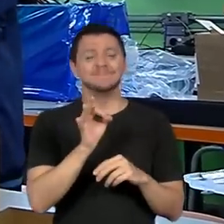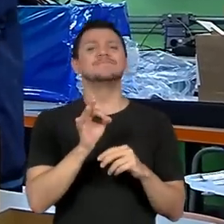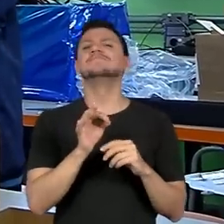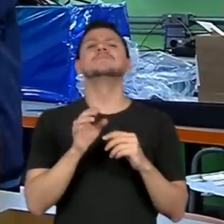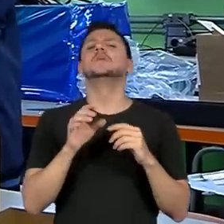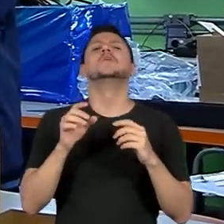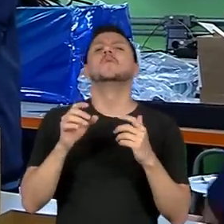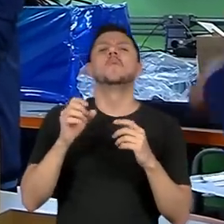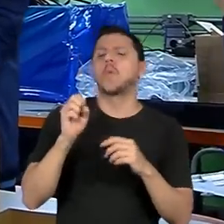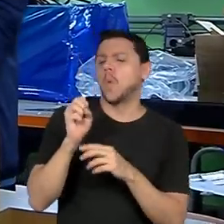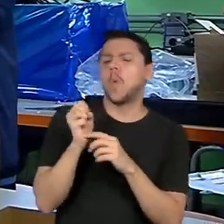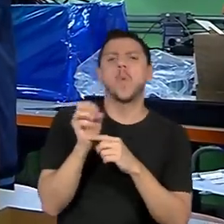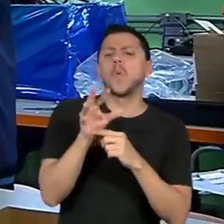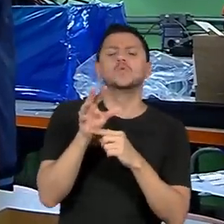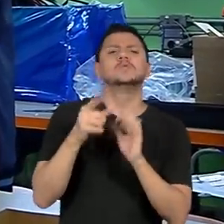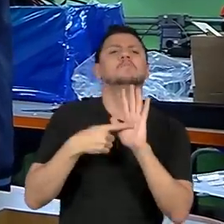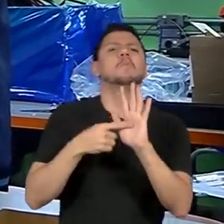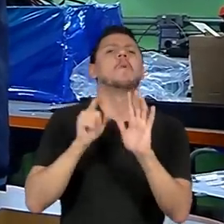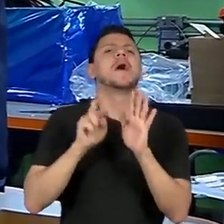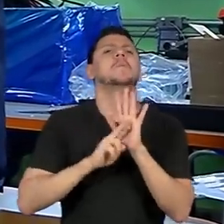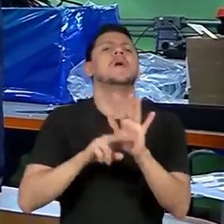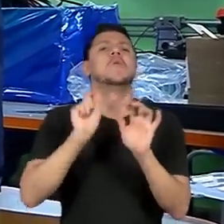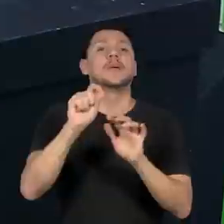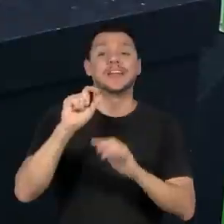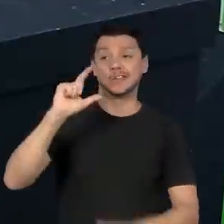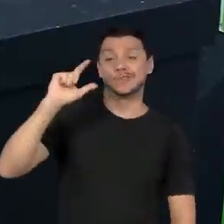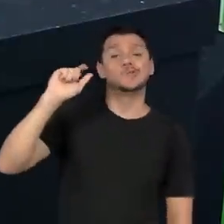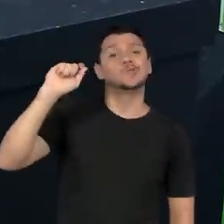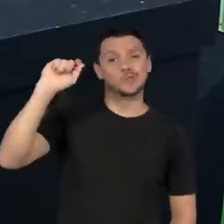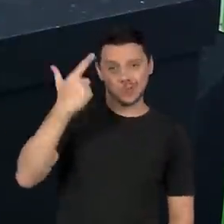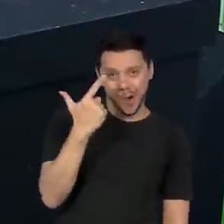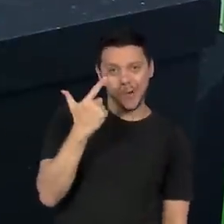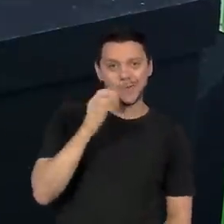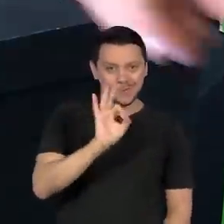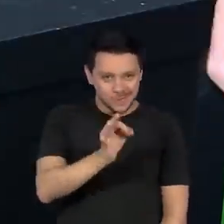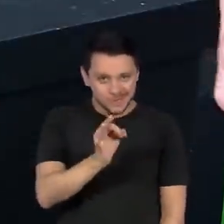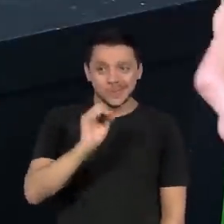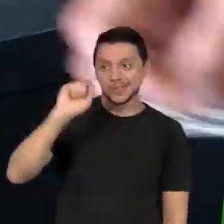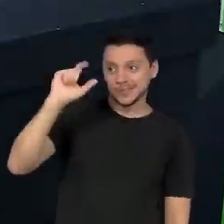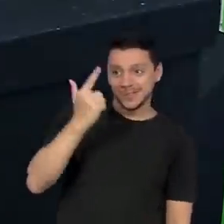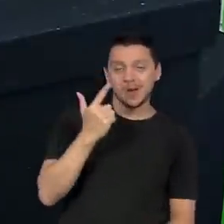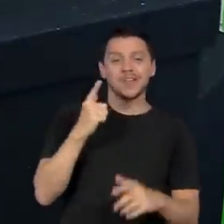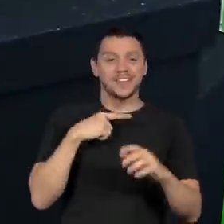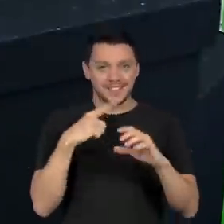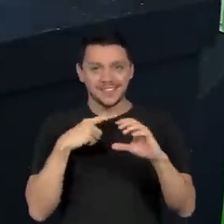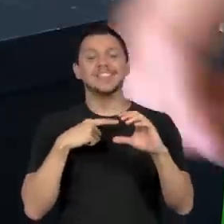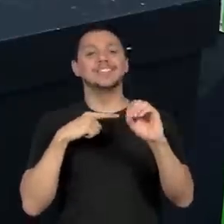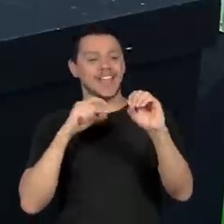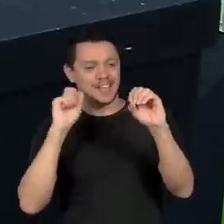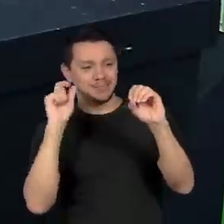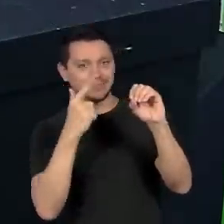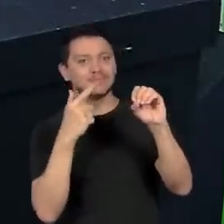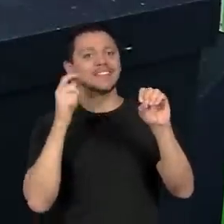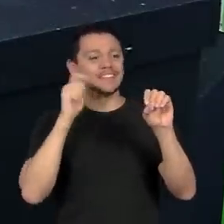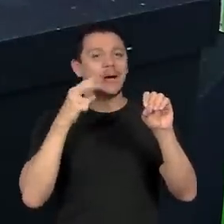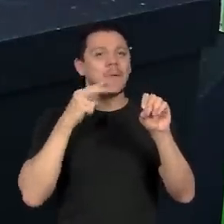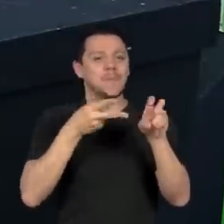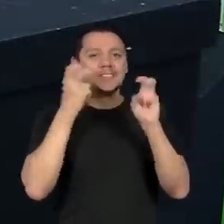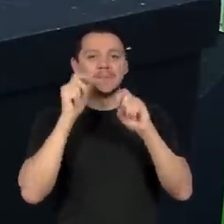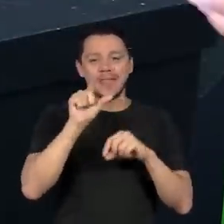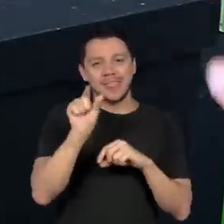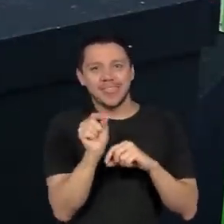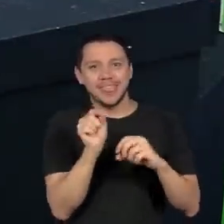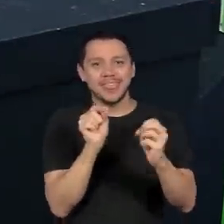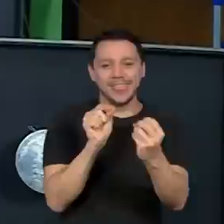O Sol. E aí o Sol vai iluminar a Lua e em cada ângulo a gente vai ver uma fase diferente. Essa é uma das etapas